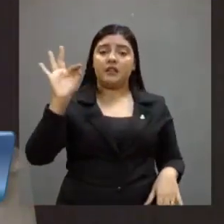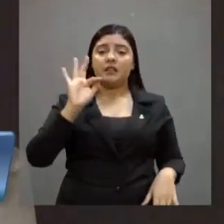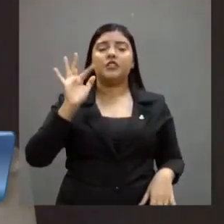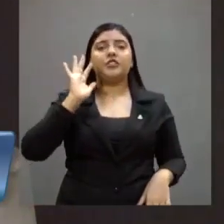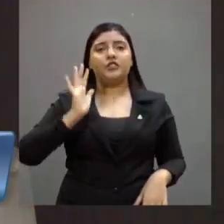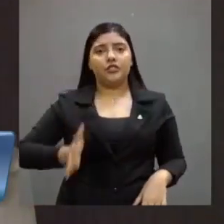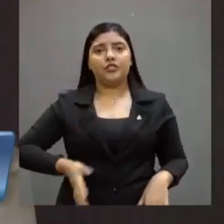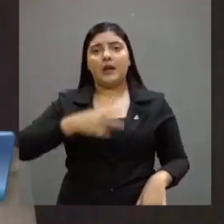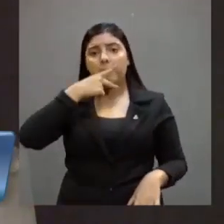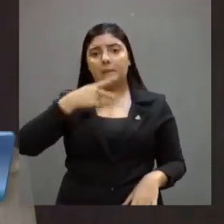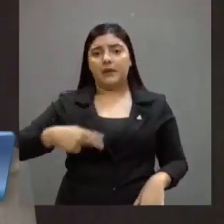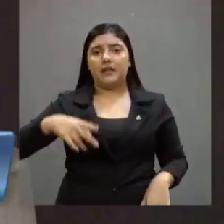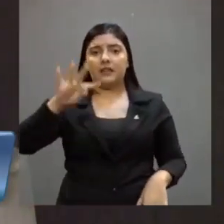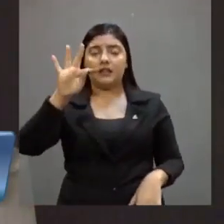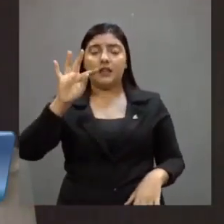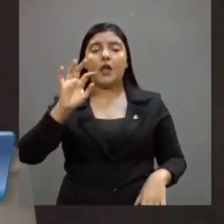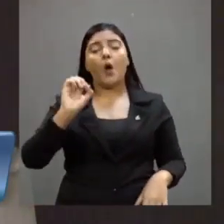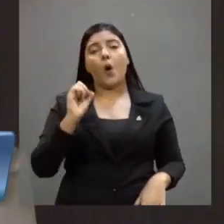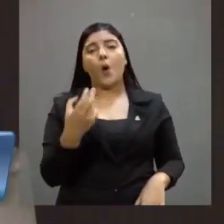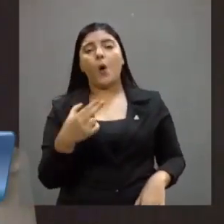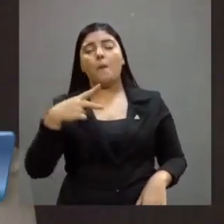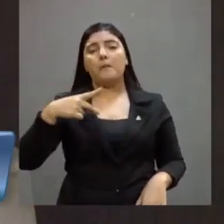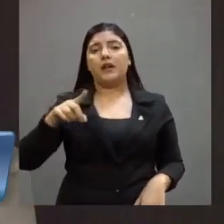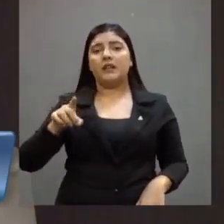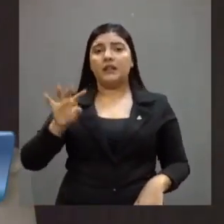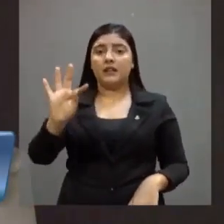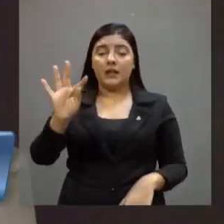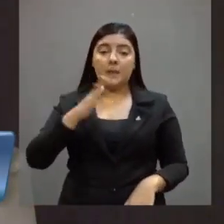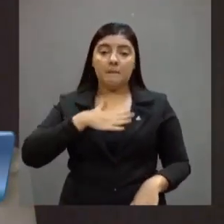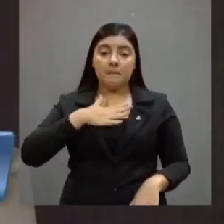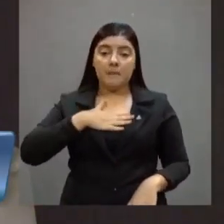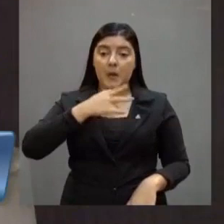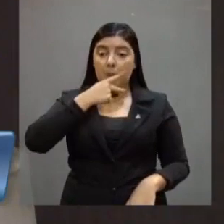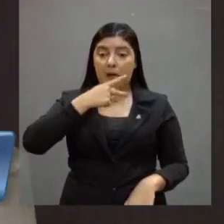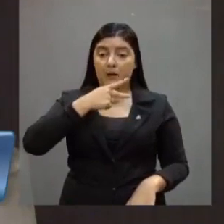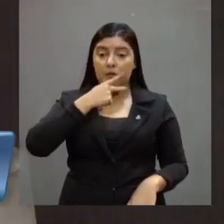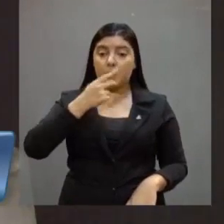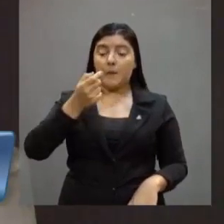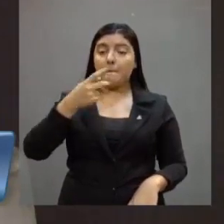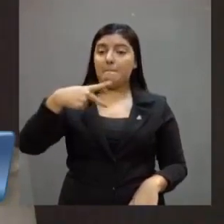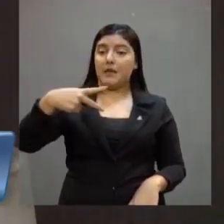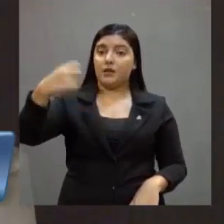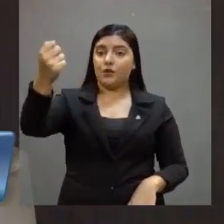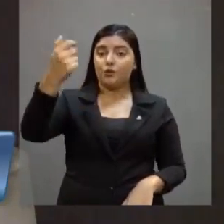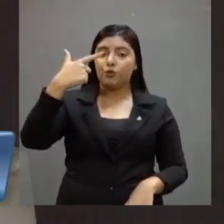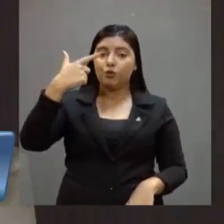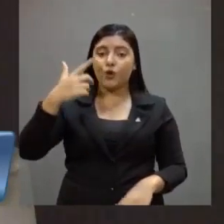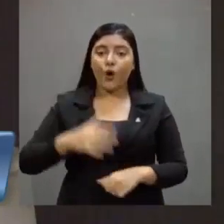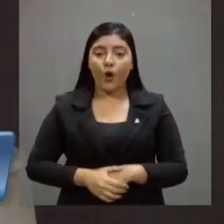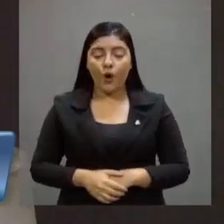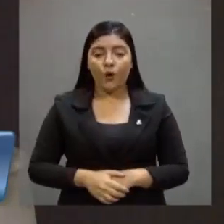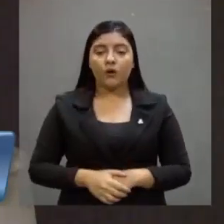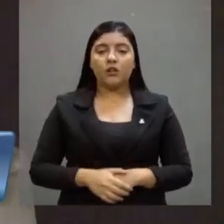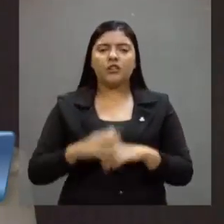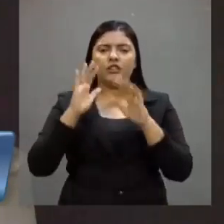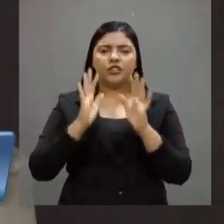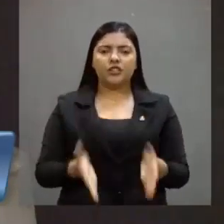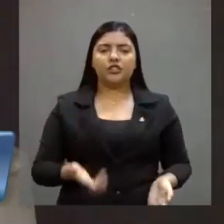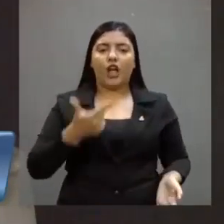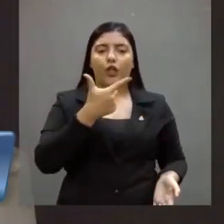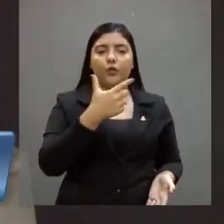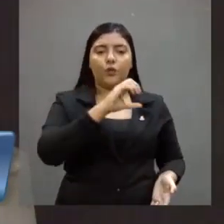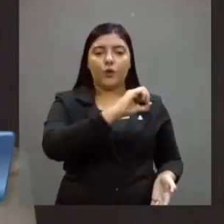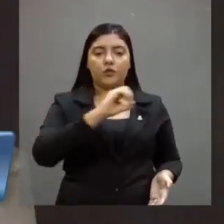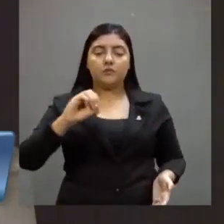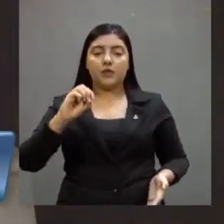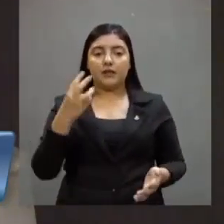foram o PT e o PDT, por exemplo. O meu partido, o PSOL, que teve o seu nascedouro ainda em 2003, marcado